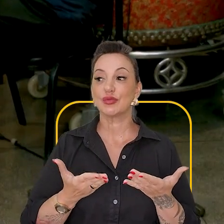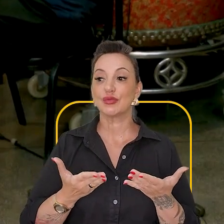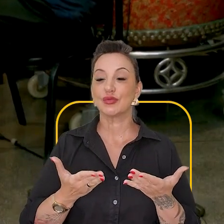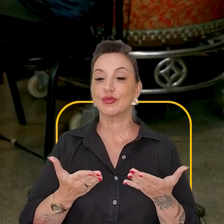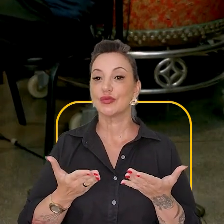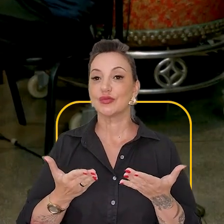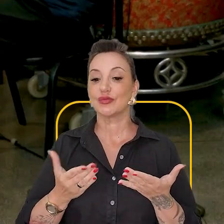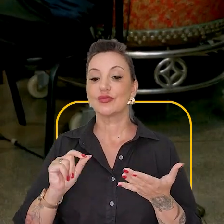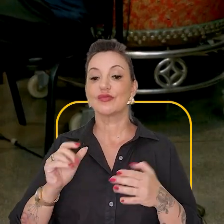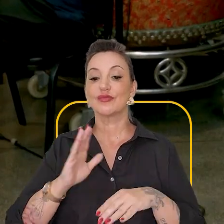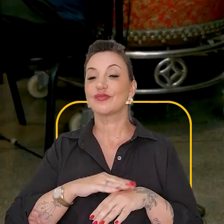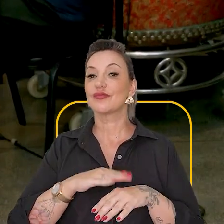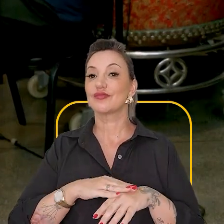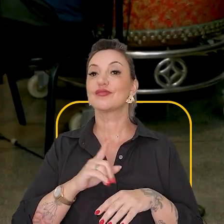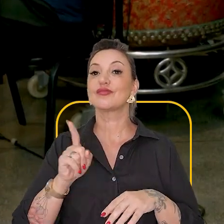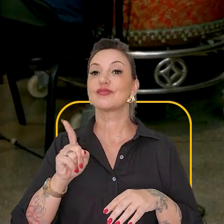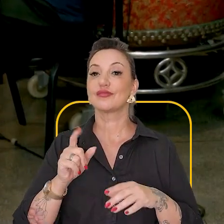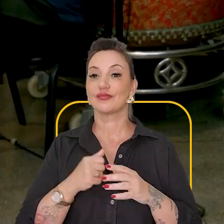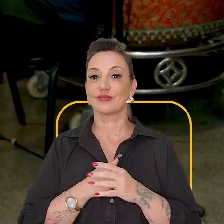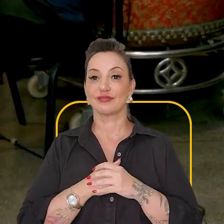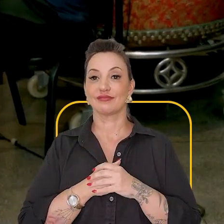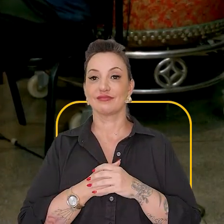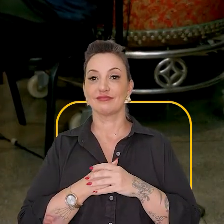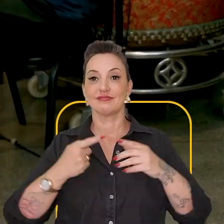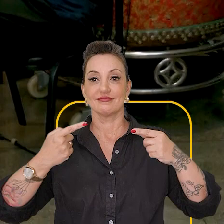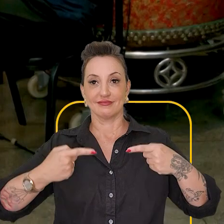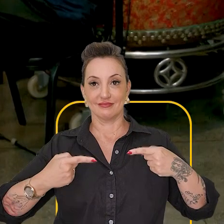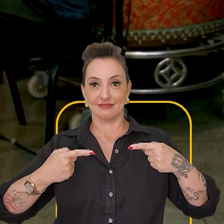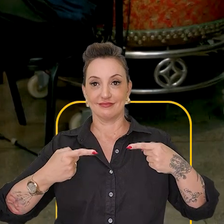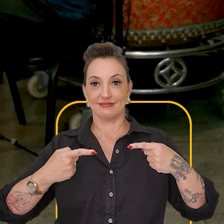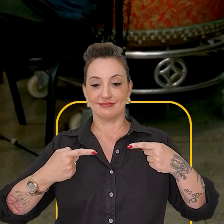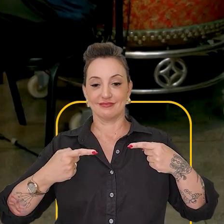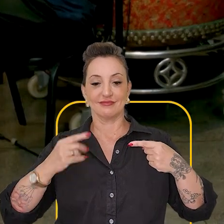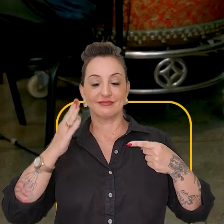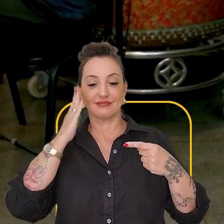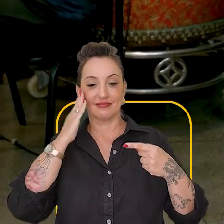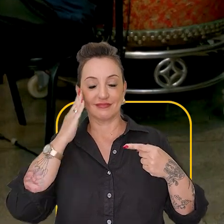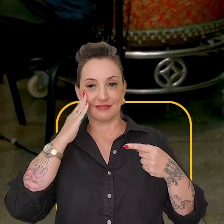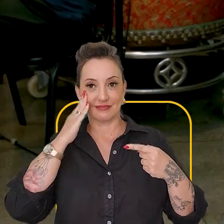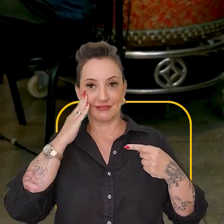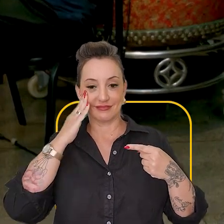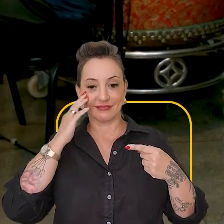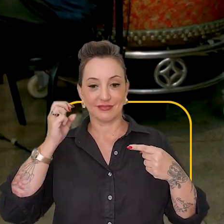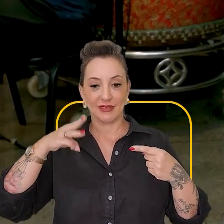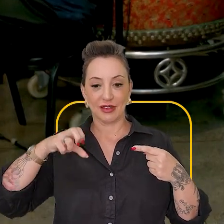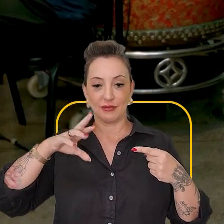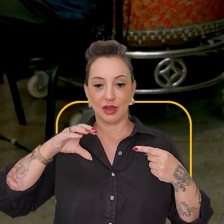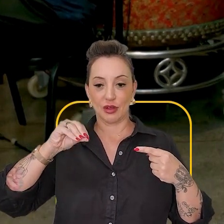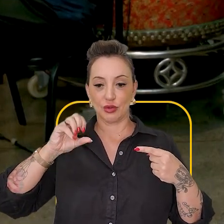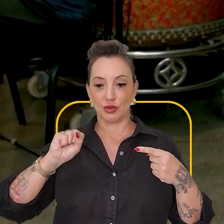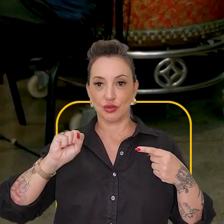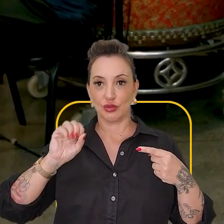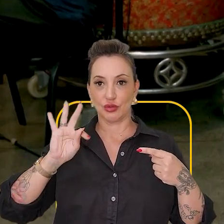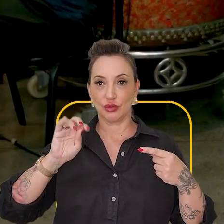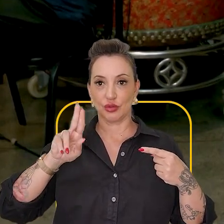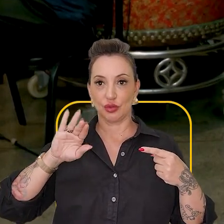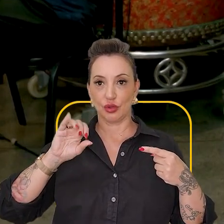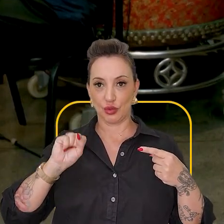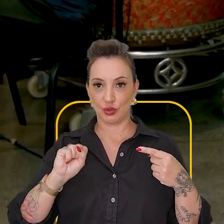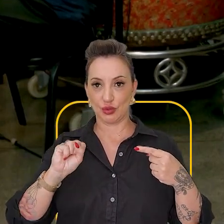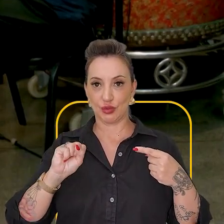Nossa e quem fez essa essa competição vocês devem ter ouvido falar pelo menos o Marcos tullios